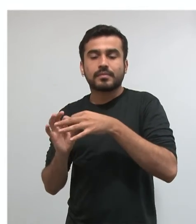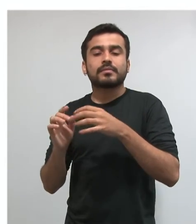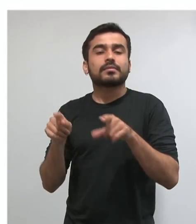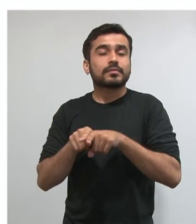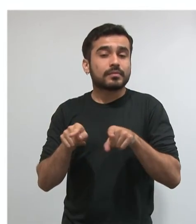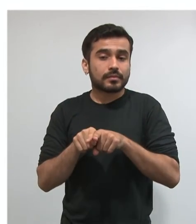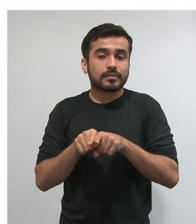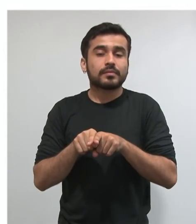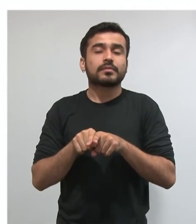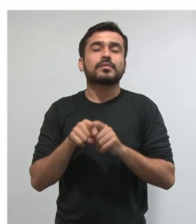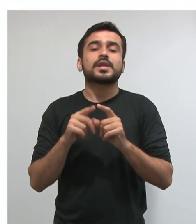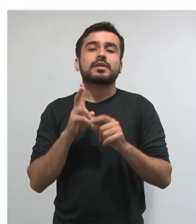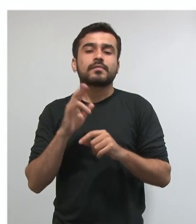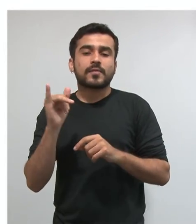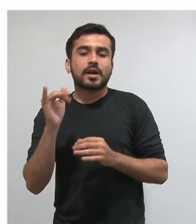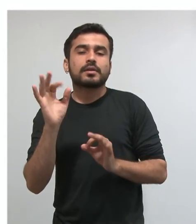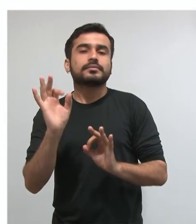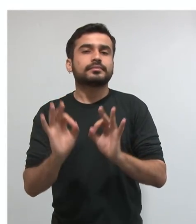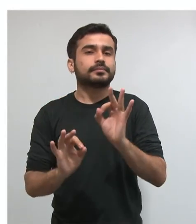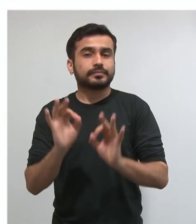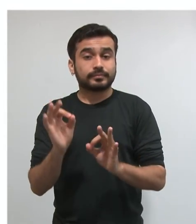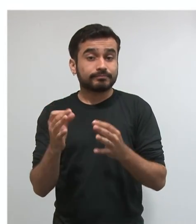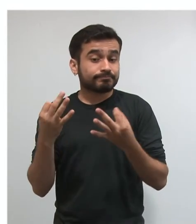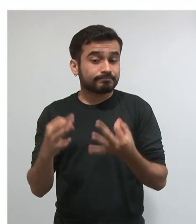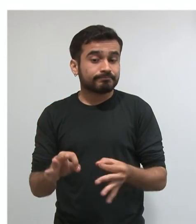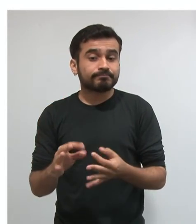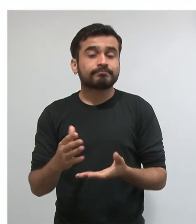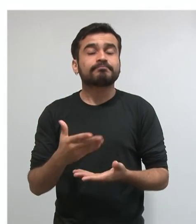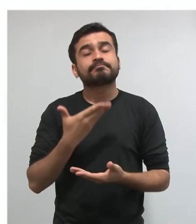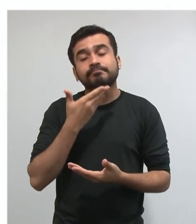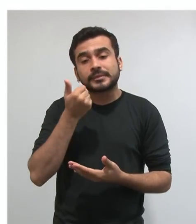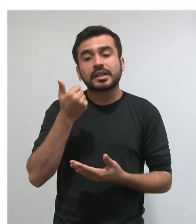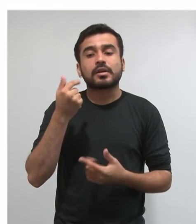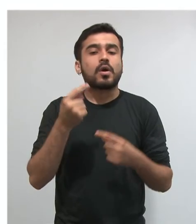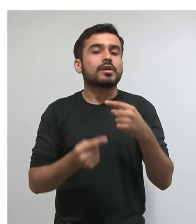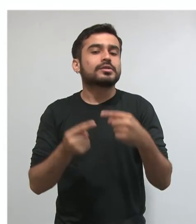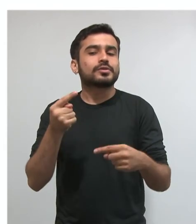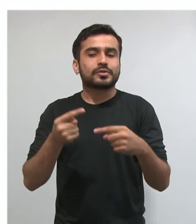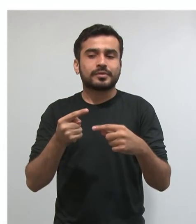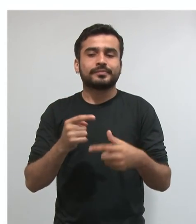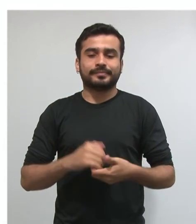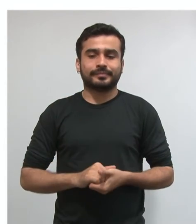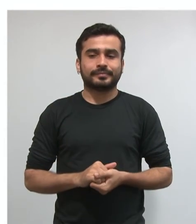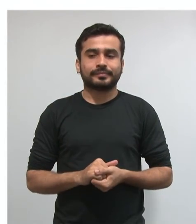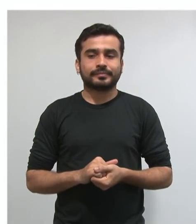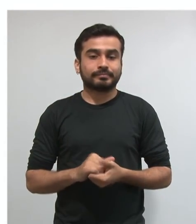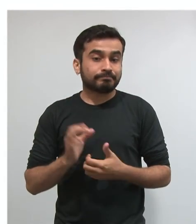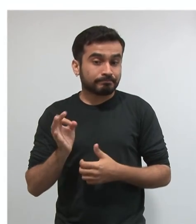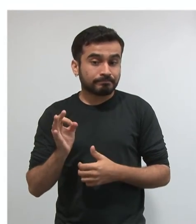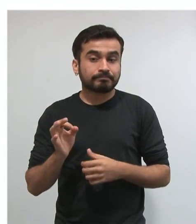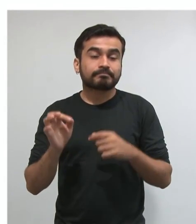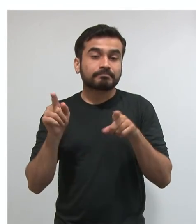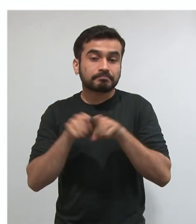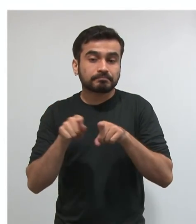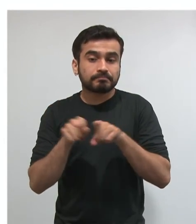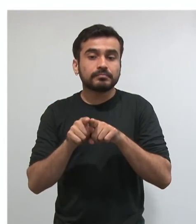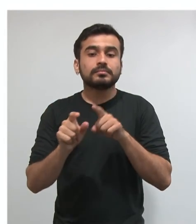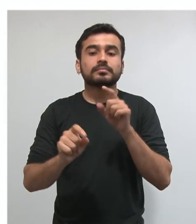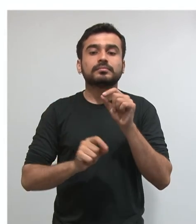que vão subsidiando essas decisões, essas discussões nos módulos anteriores, tá? Da mesma